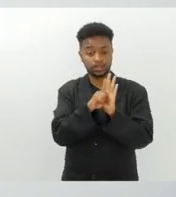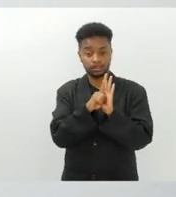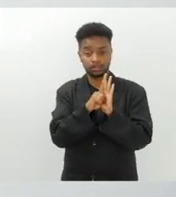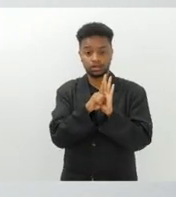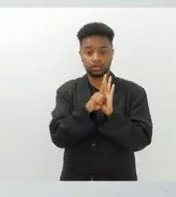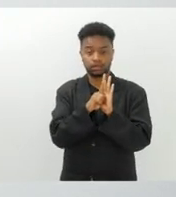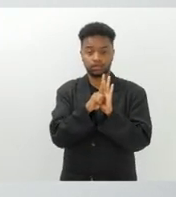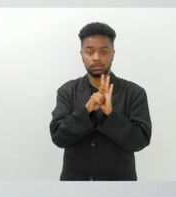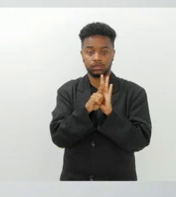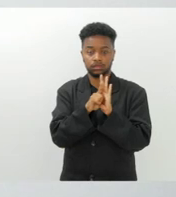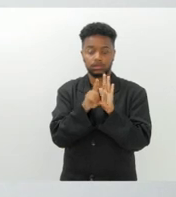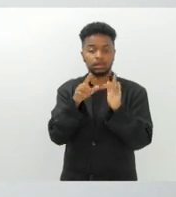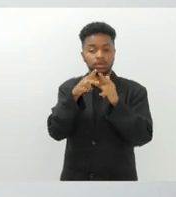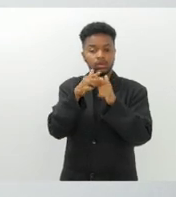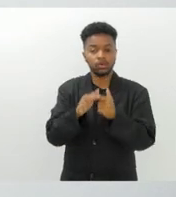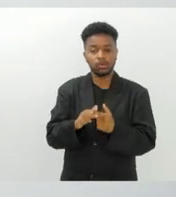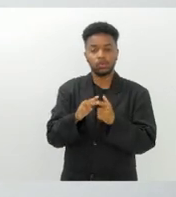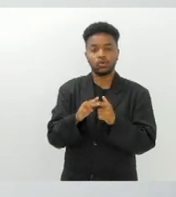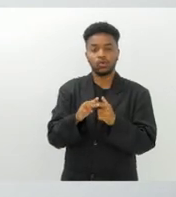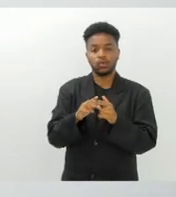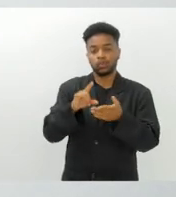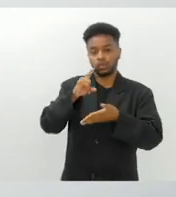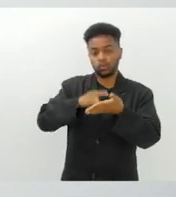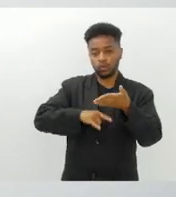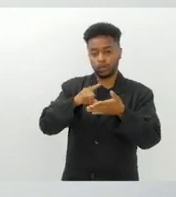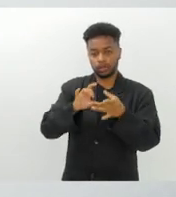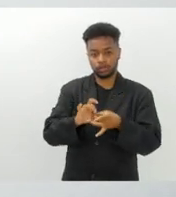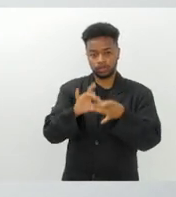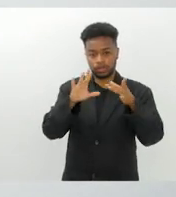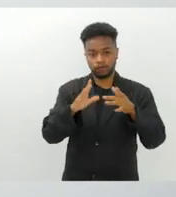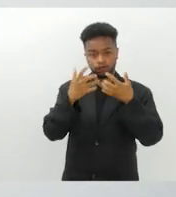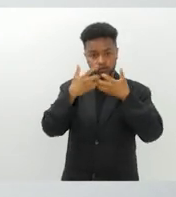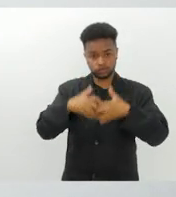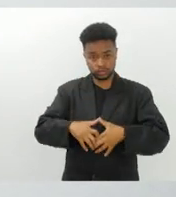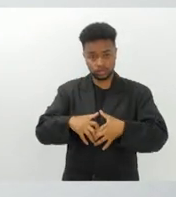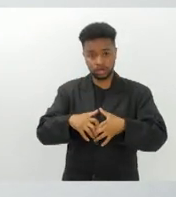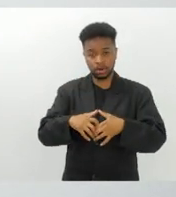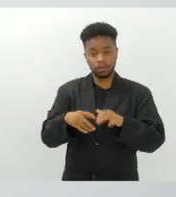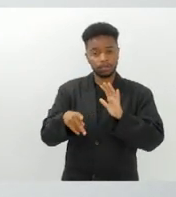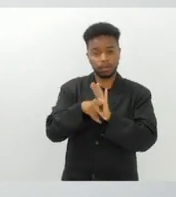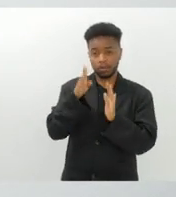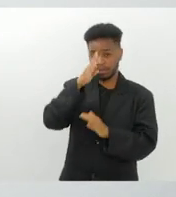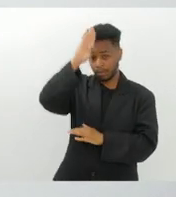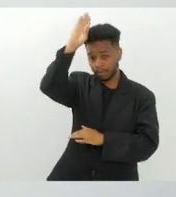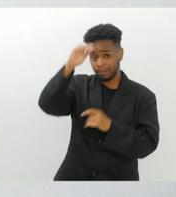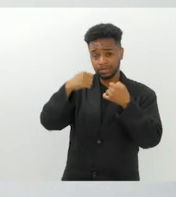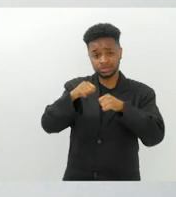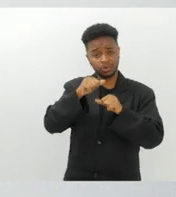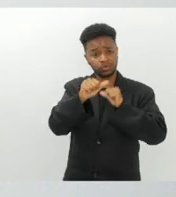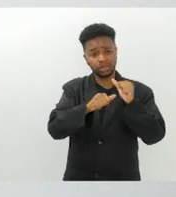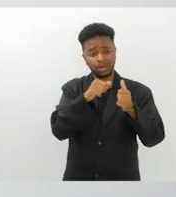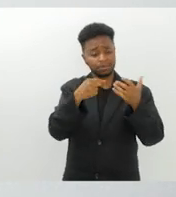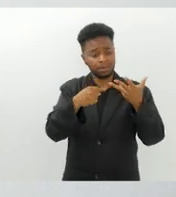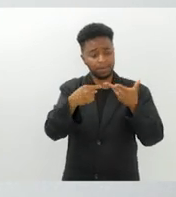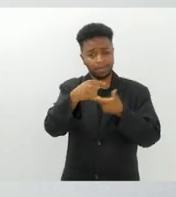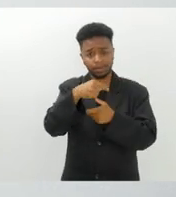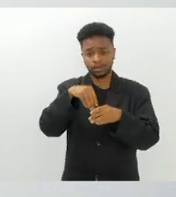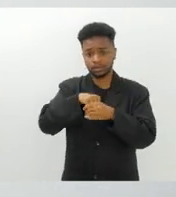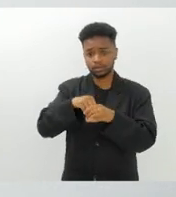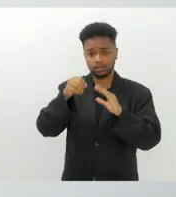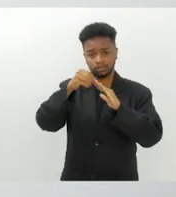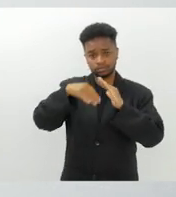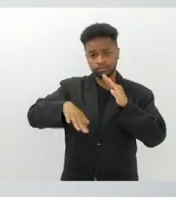do alvará de funcionamento dos bombeiros prevê uma série de mudanças dentro do terreiro,